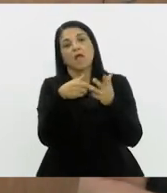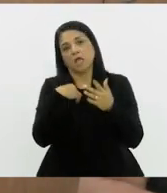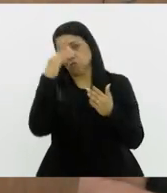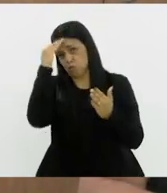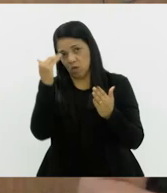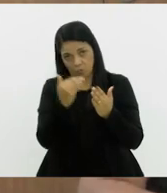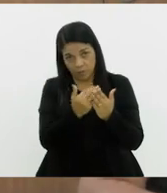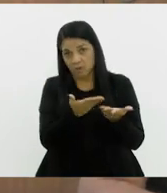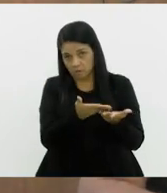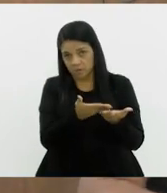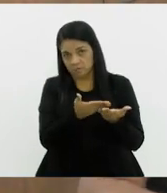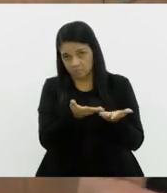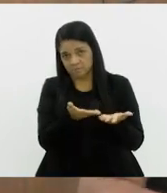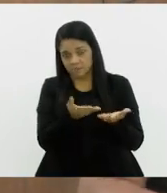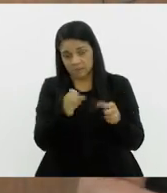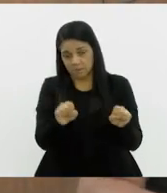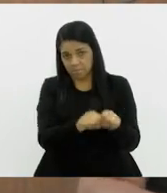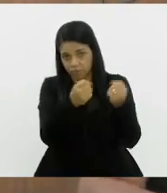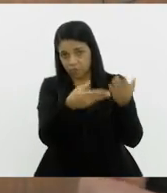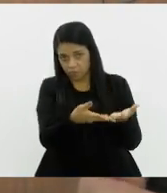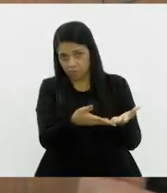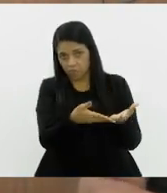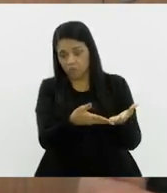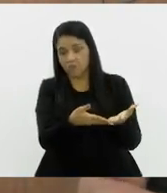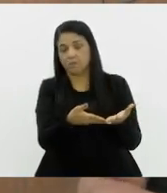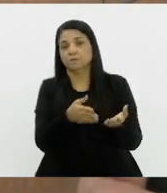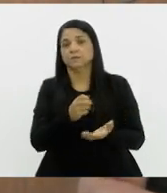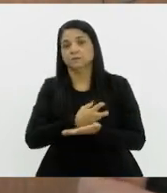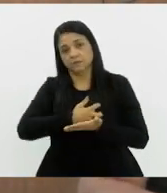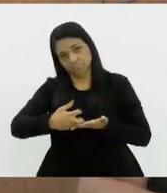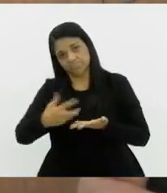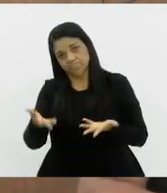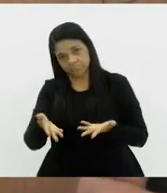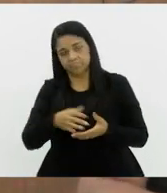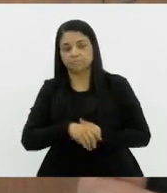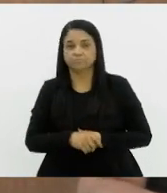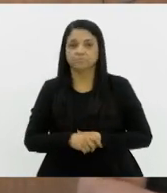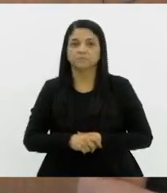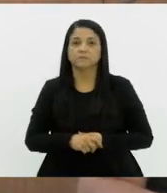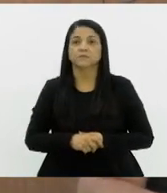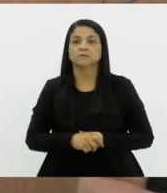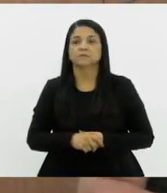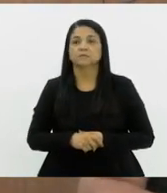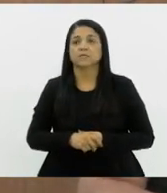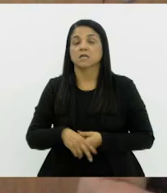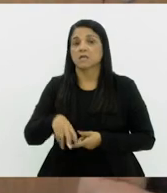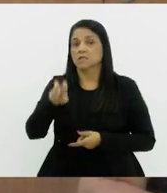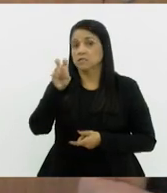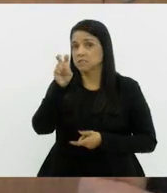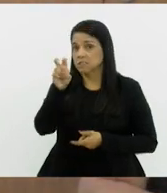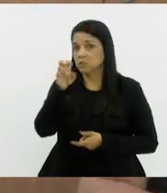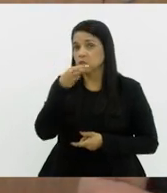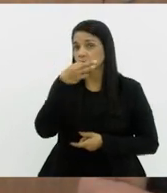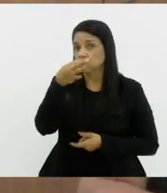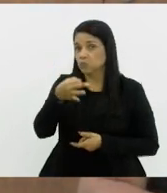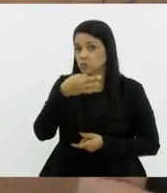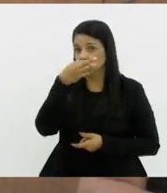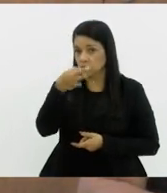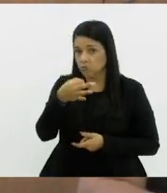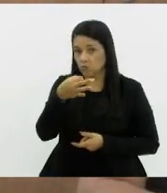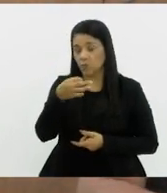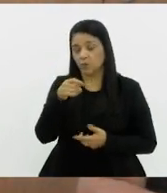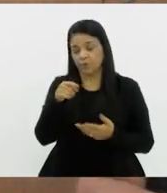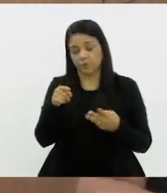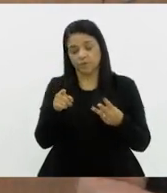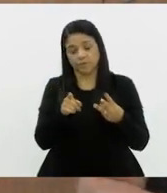portanto, haveria possibilidade de uma eventual sanção, caso esse fosse o caso. Esses são cinco as sugestões que nós estamos trazendo, essa é a